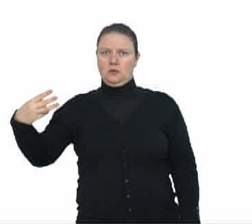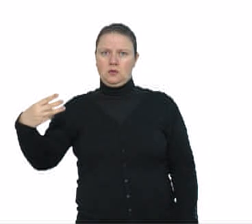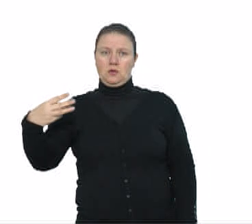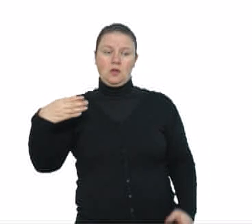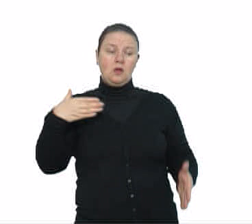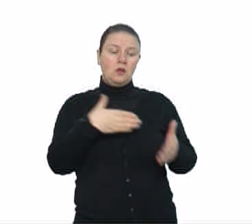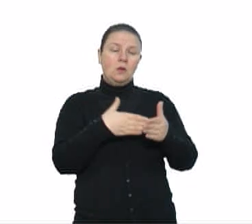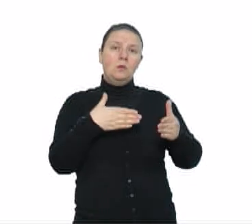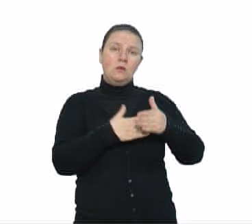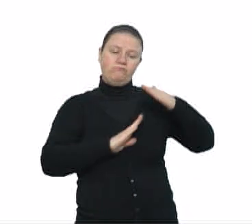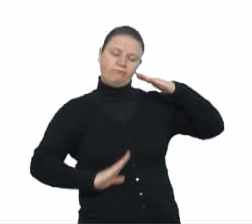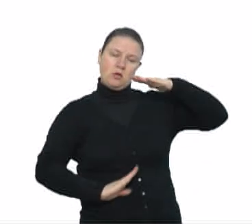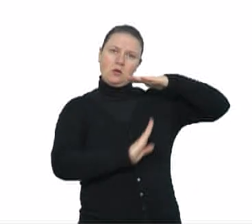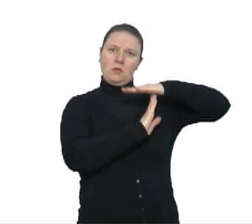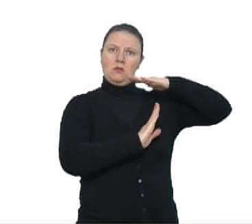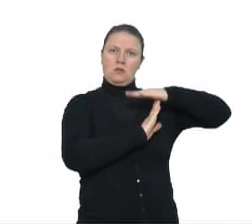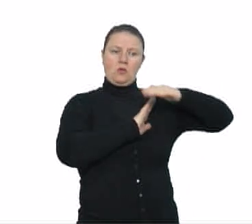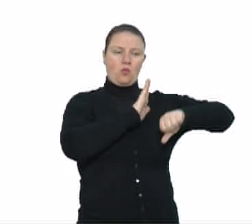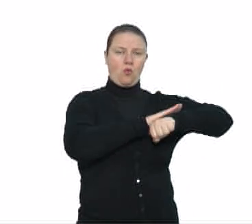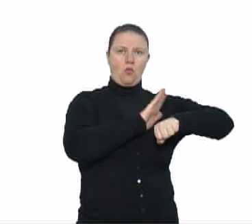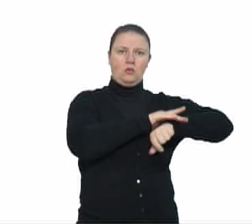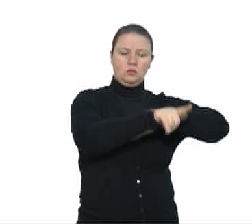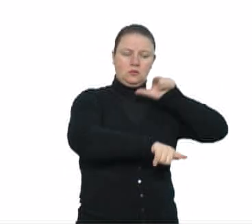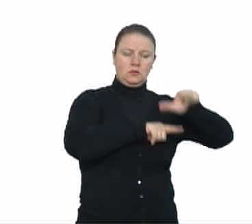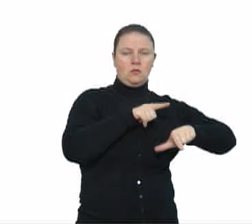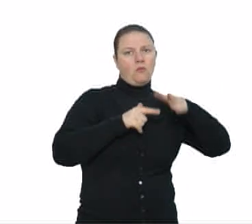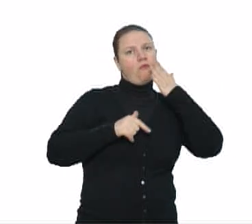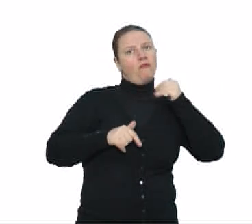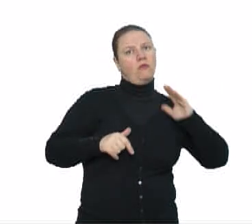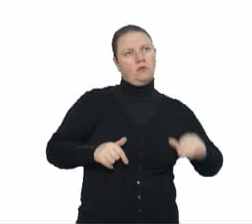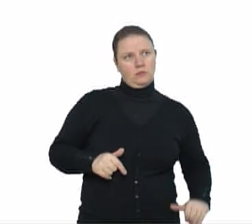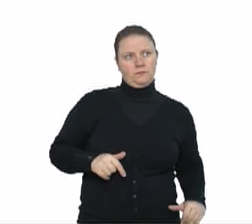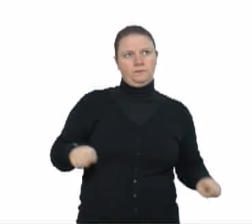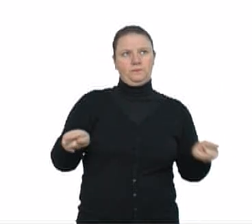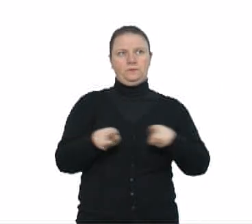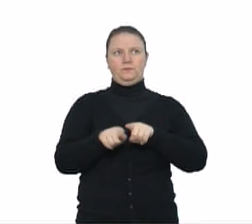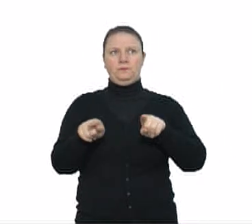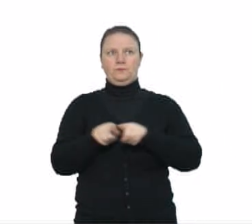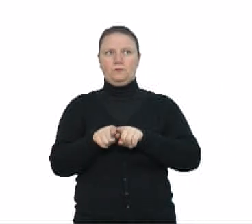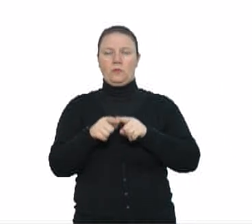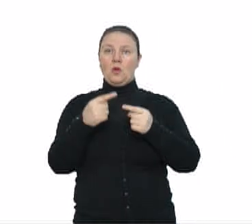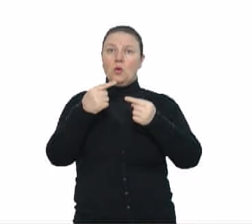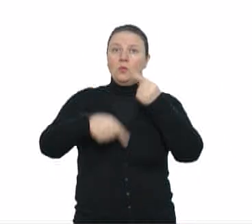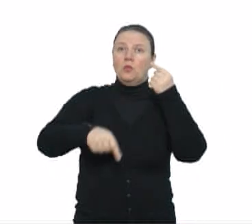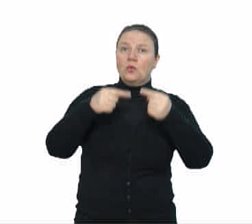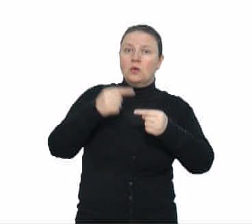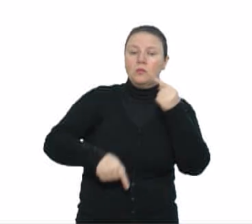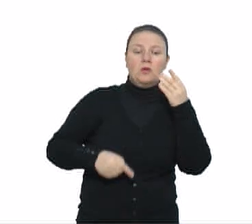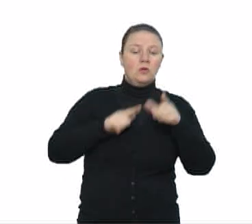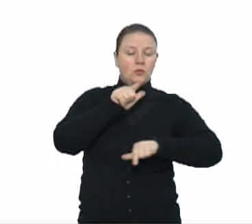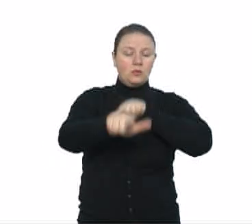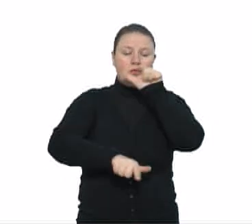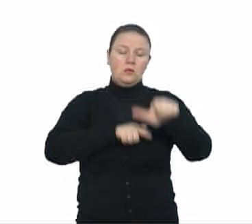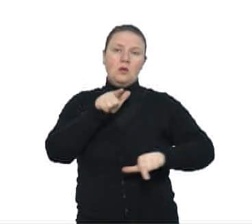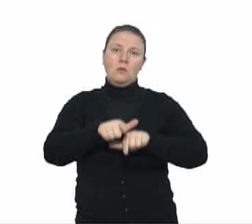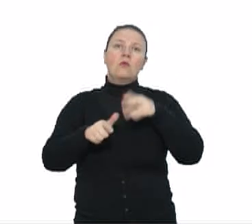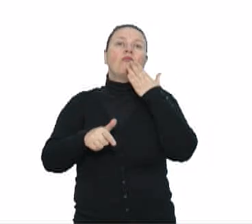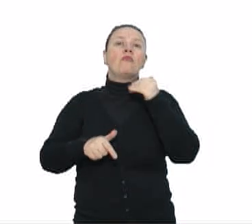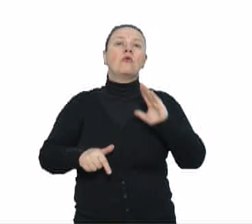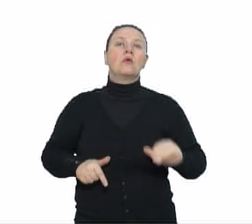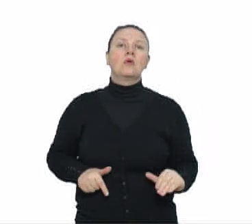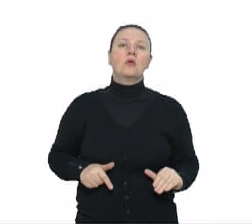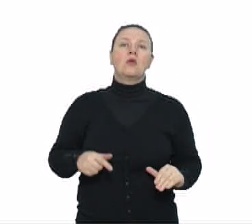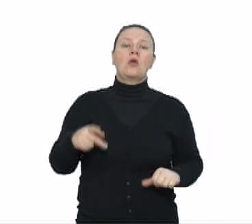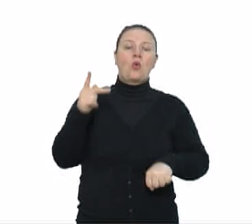na Inglaterra. Em 1842, é proibido o trabalho infantil nas minas de carvão, que era um lugar extremamente insalubre.